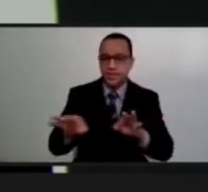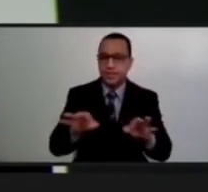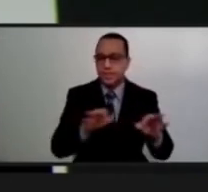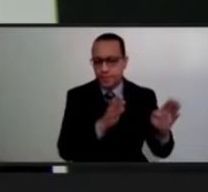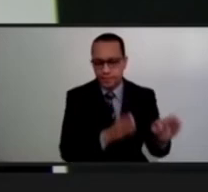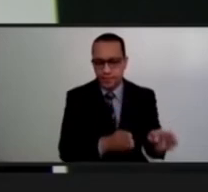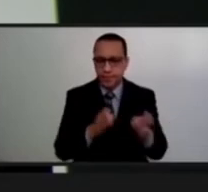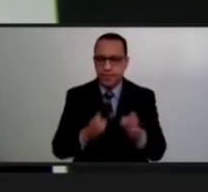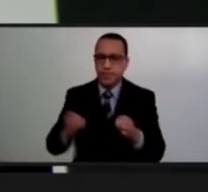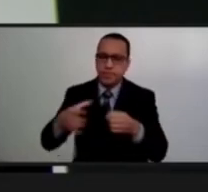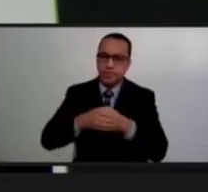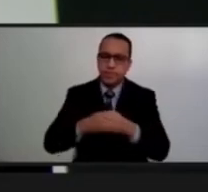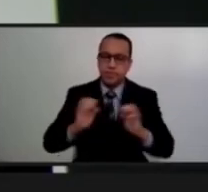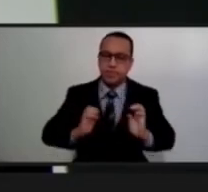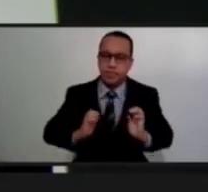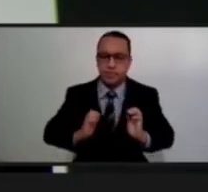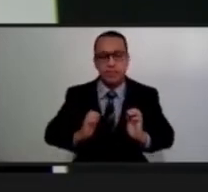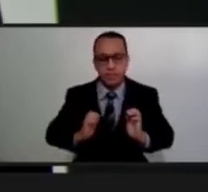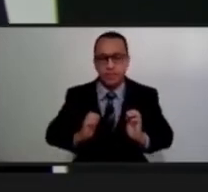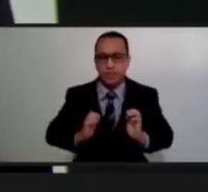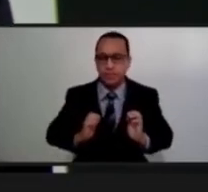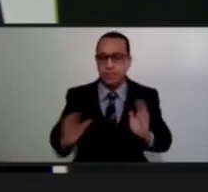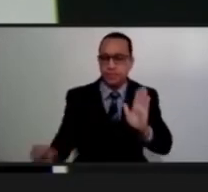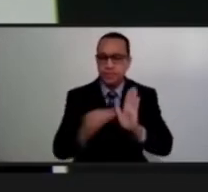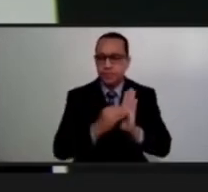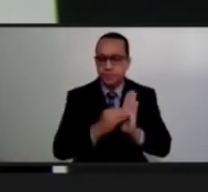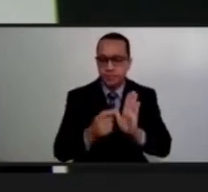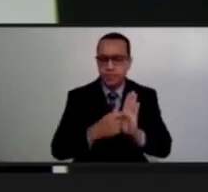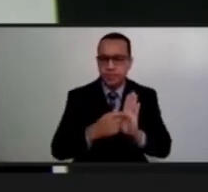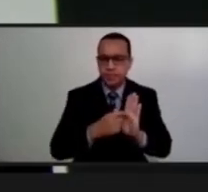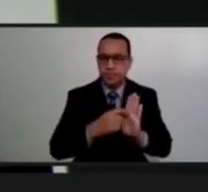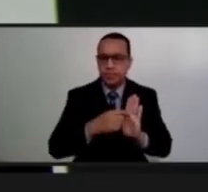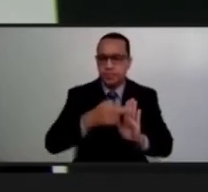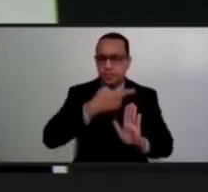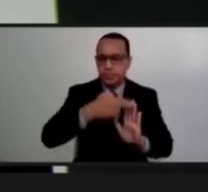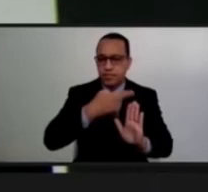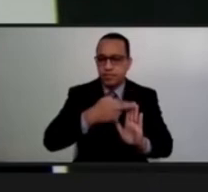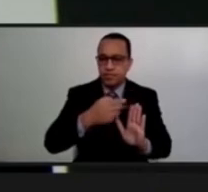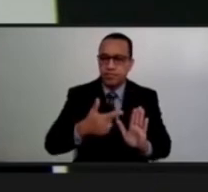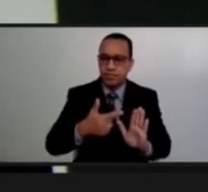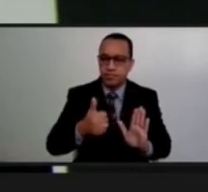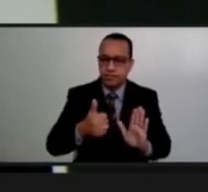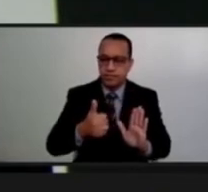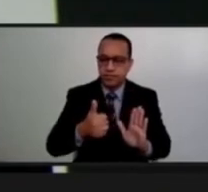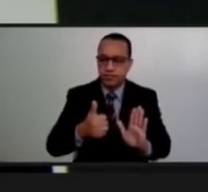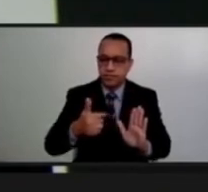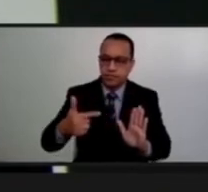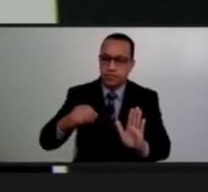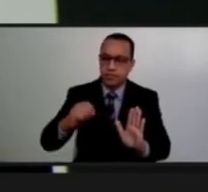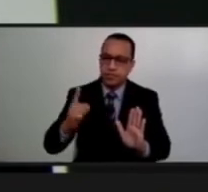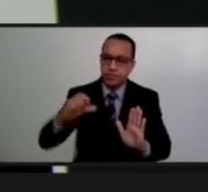de Ética, nos exatos termos previstos na Resolução 21/2009, com